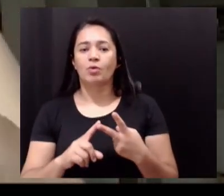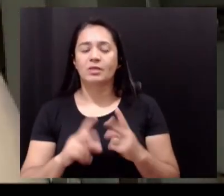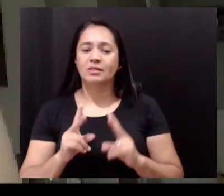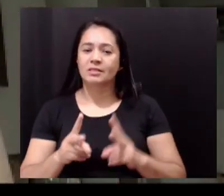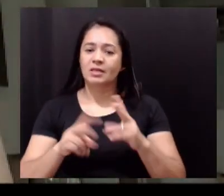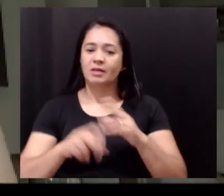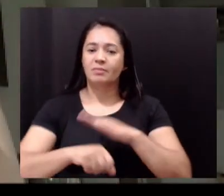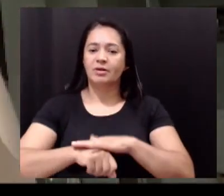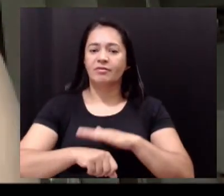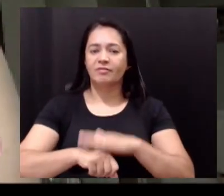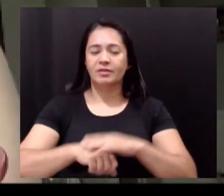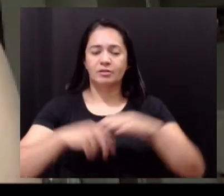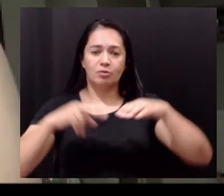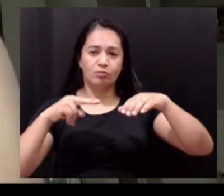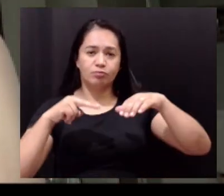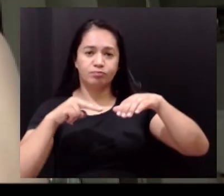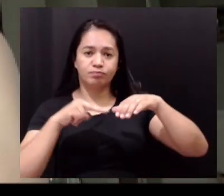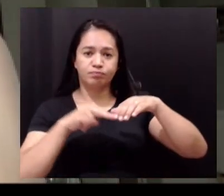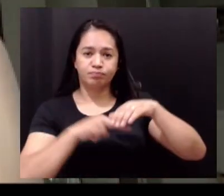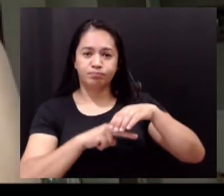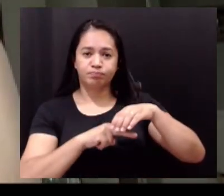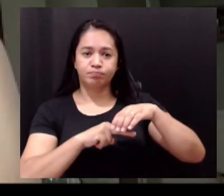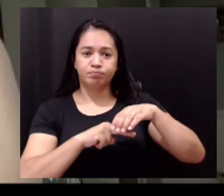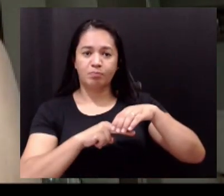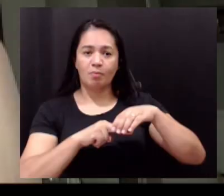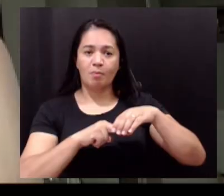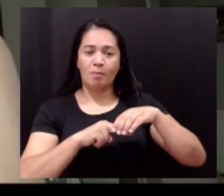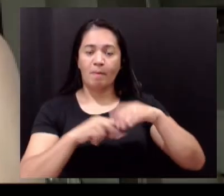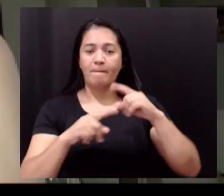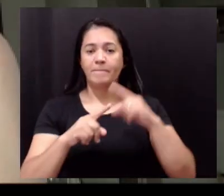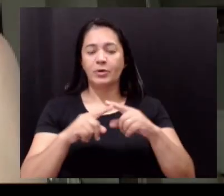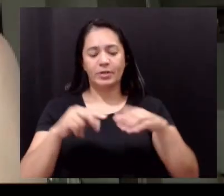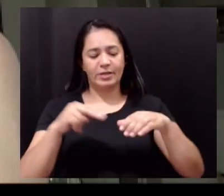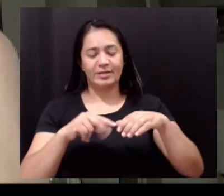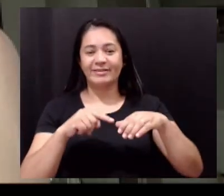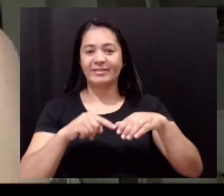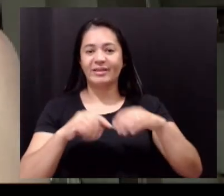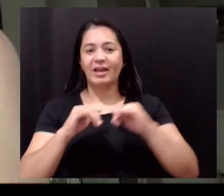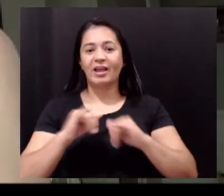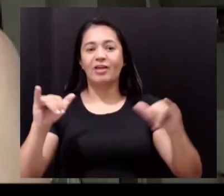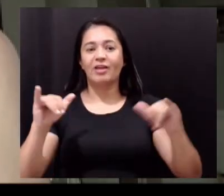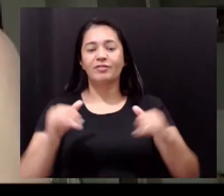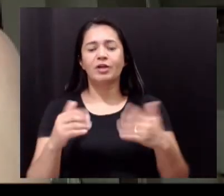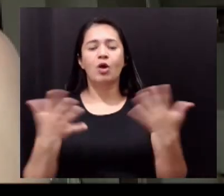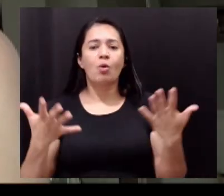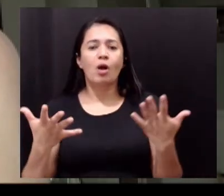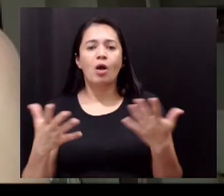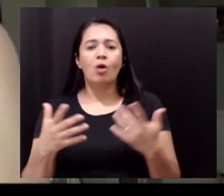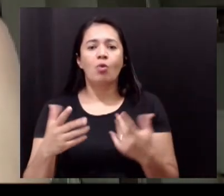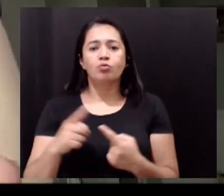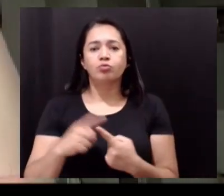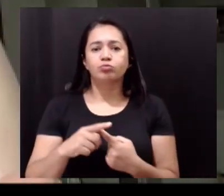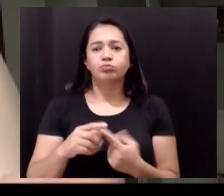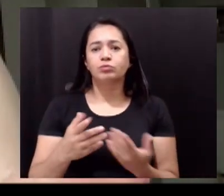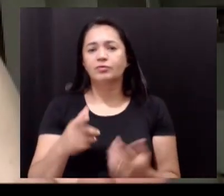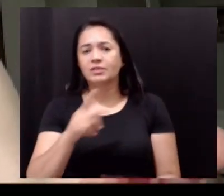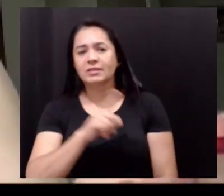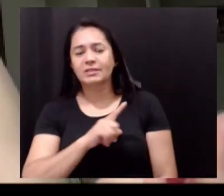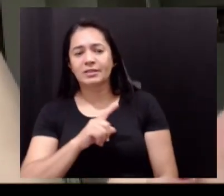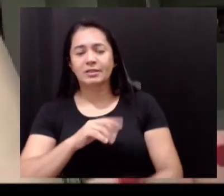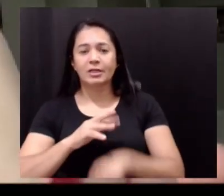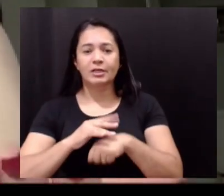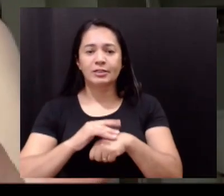ressonância, porque a ressonância consegue nos dizer qual o tamanho ou não que você tem, dessa doença e se isso